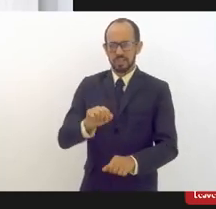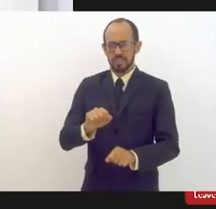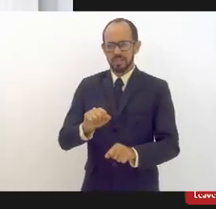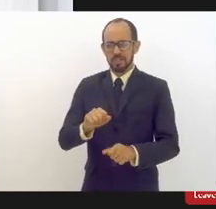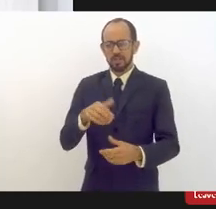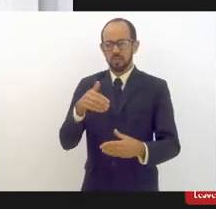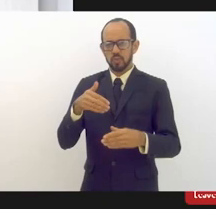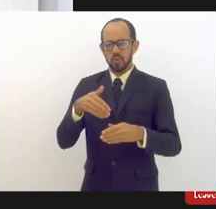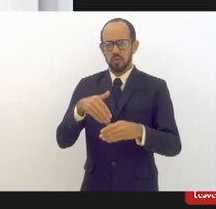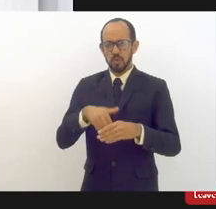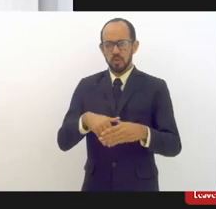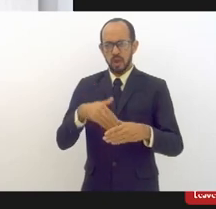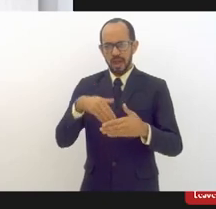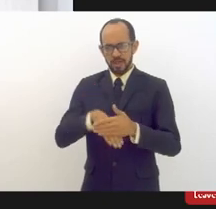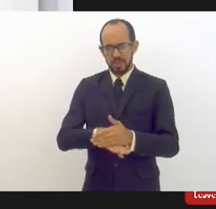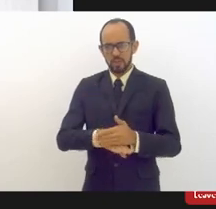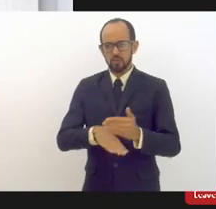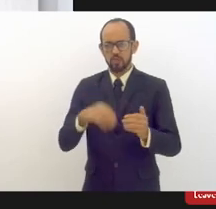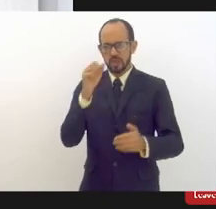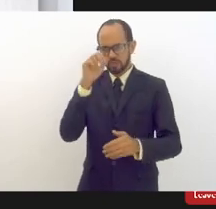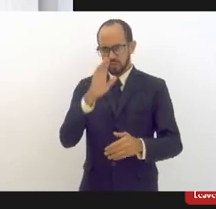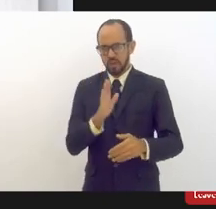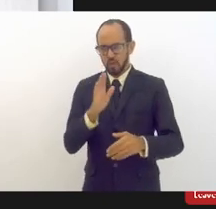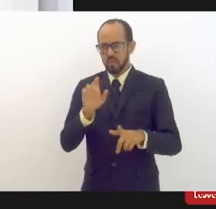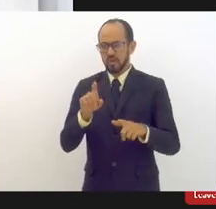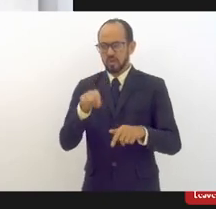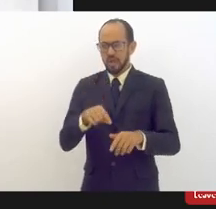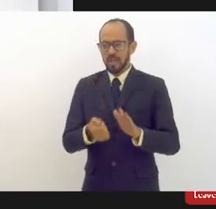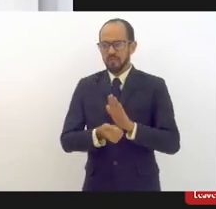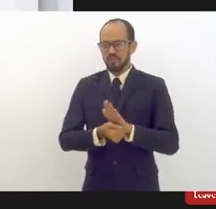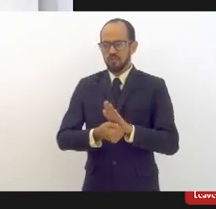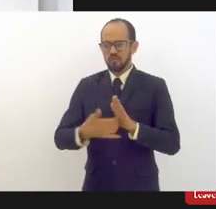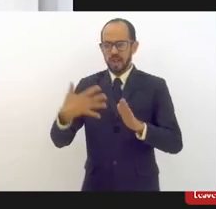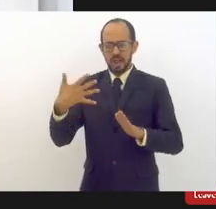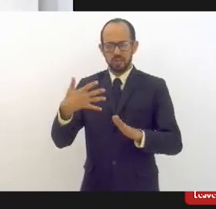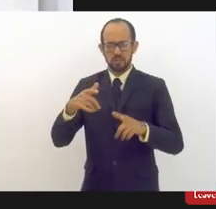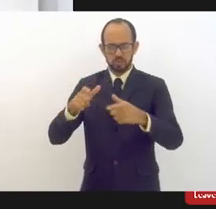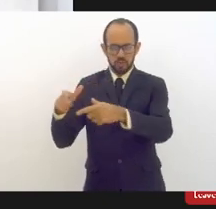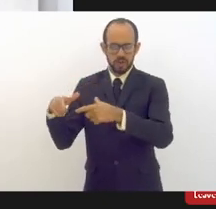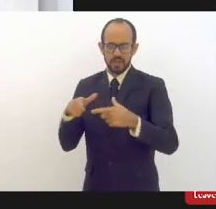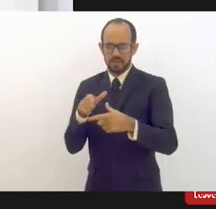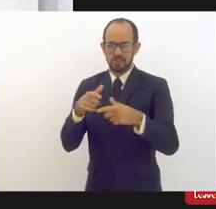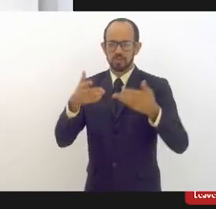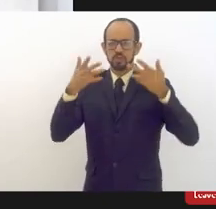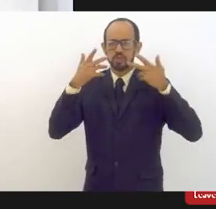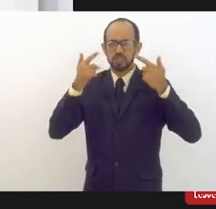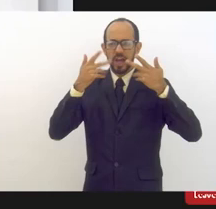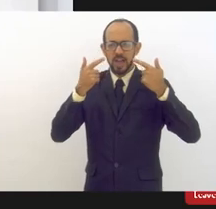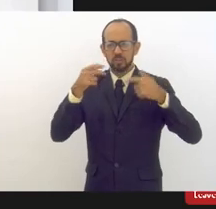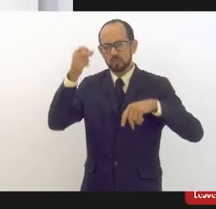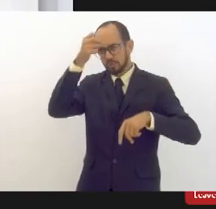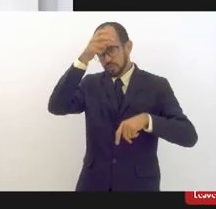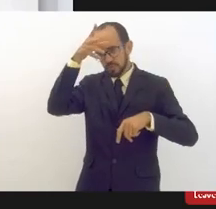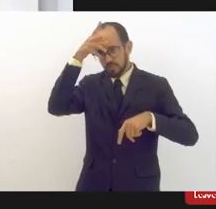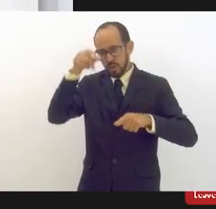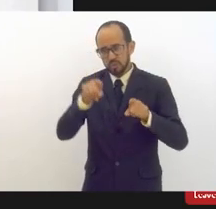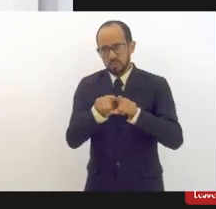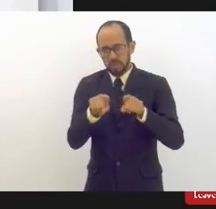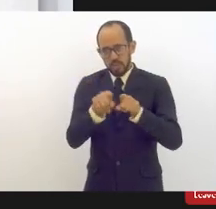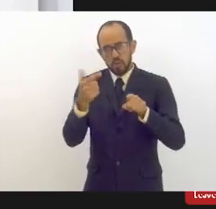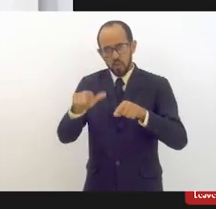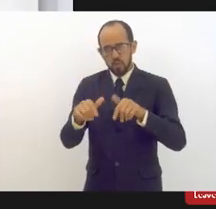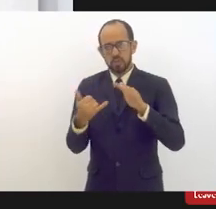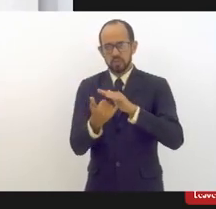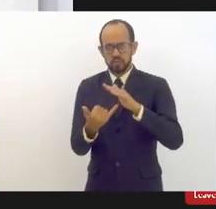vários passeios e atividades extracurriculares também, teatro municipal e outras instituições culturais, pode